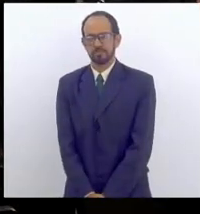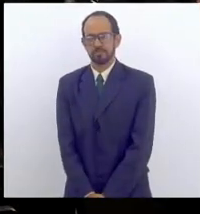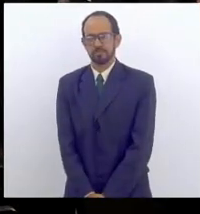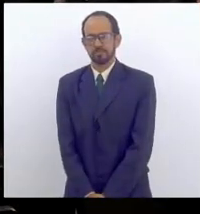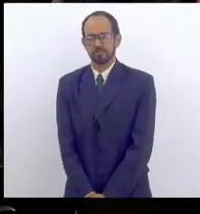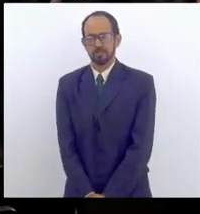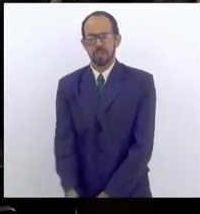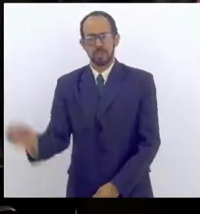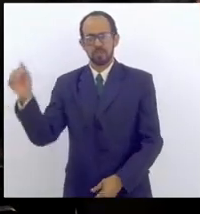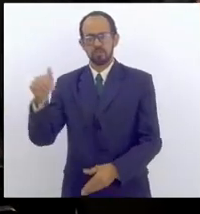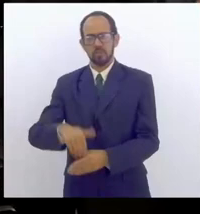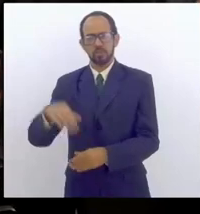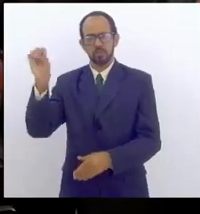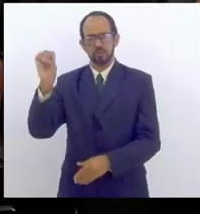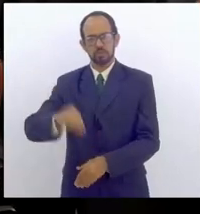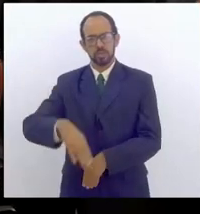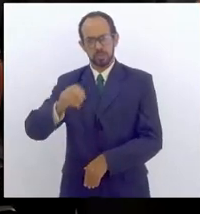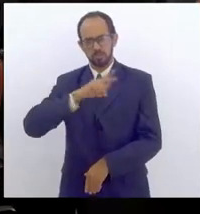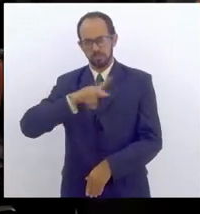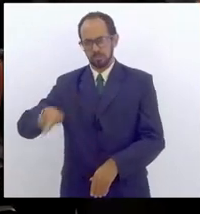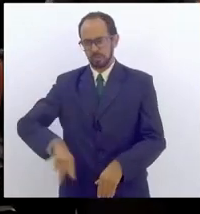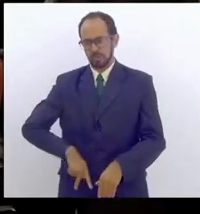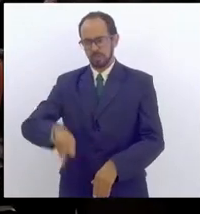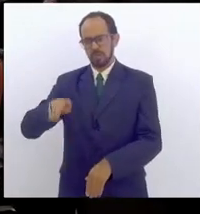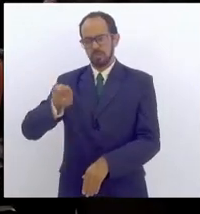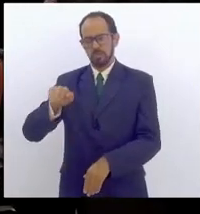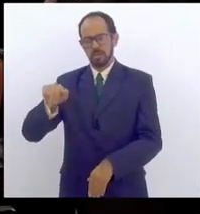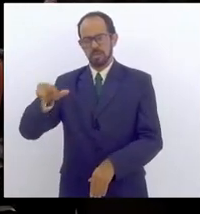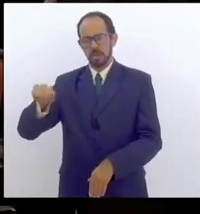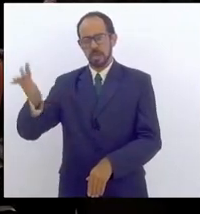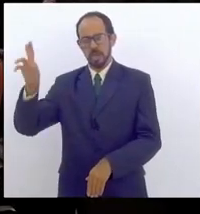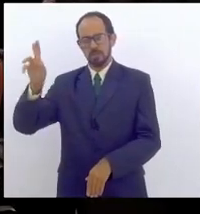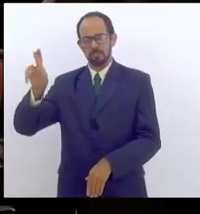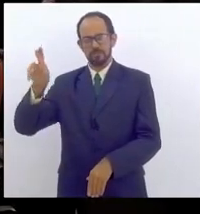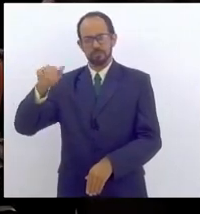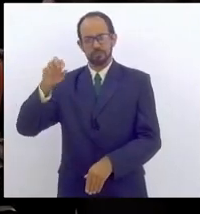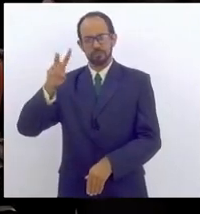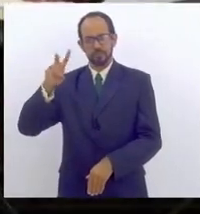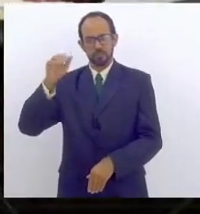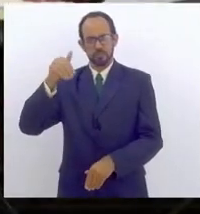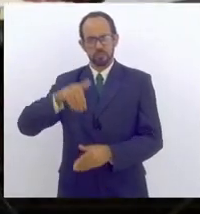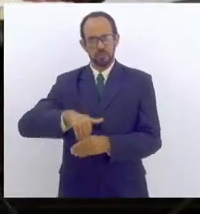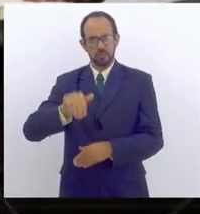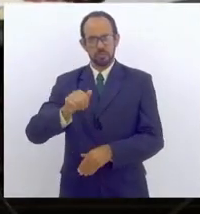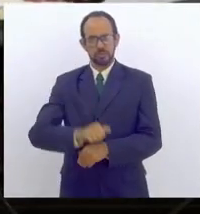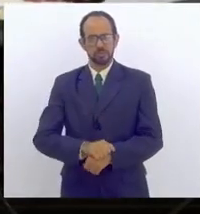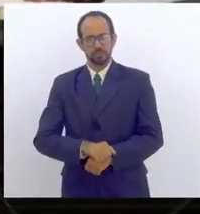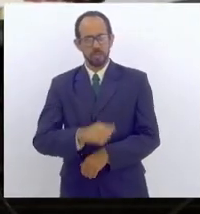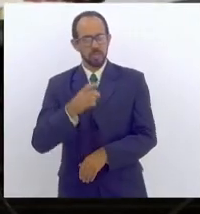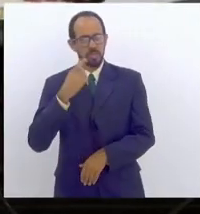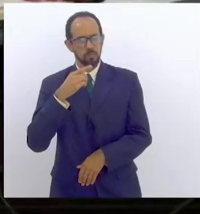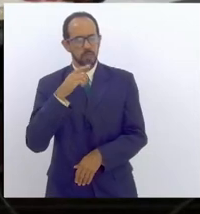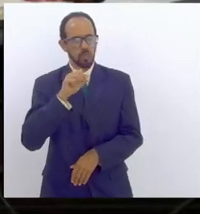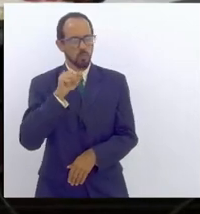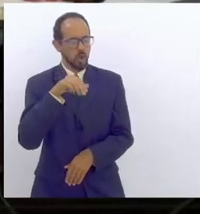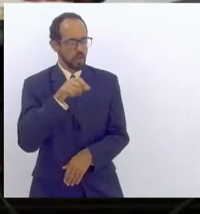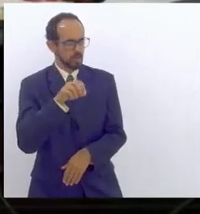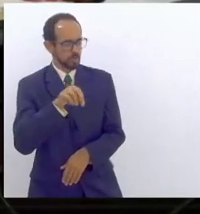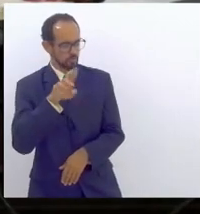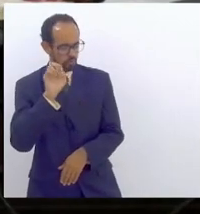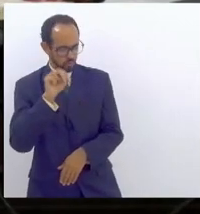Sim, presidente Bacelar, é o meu voto. Sim, dois votos. Deputado Anderson Moraes.